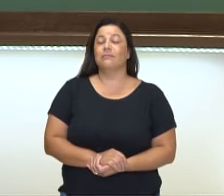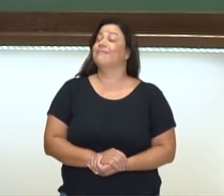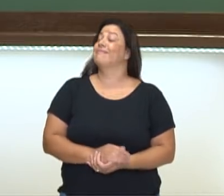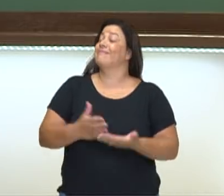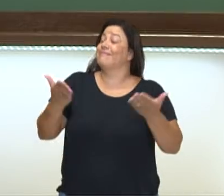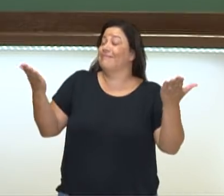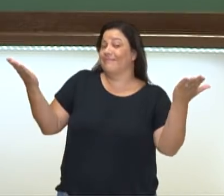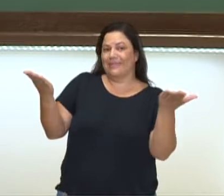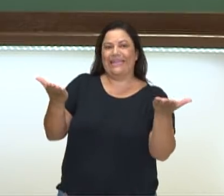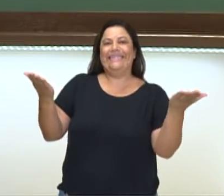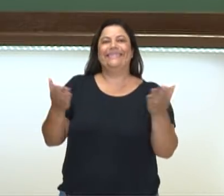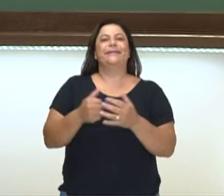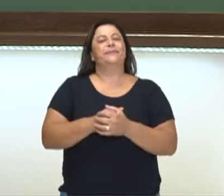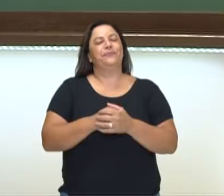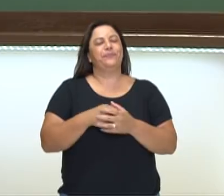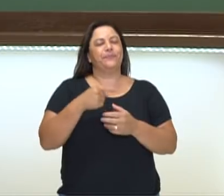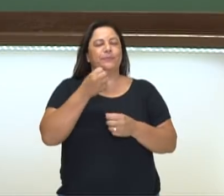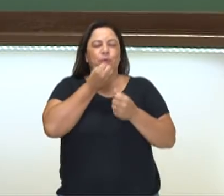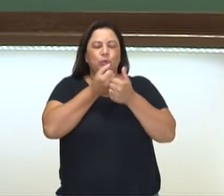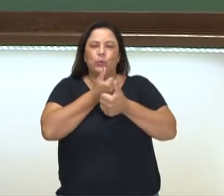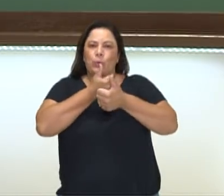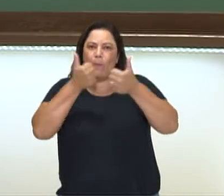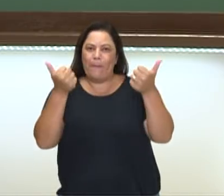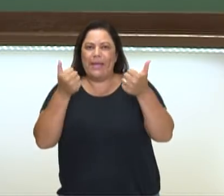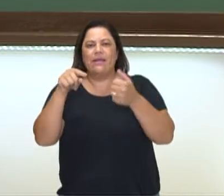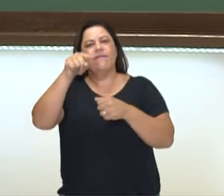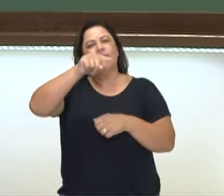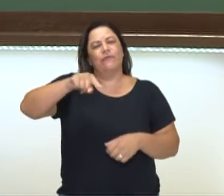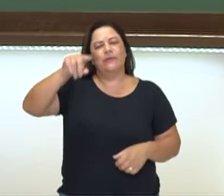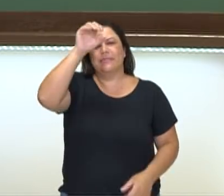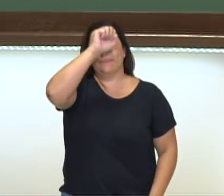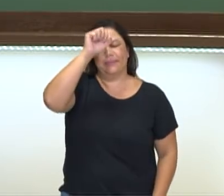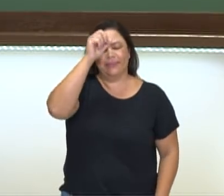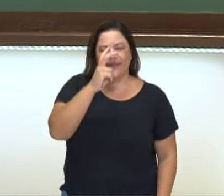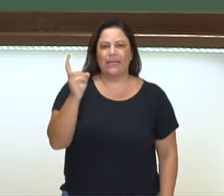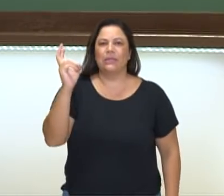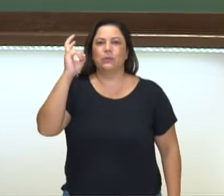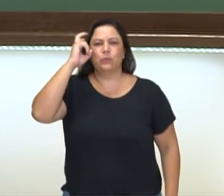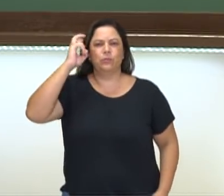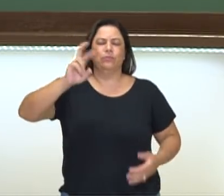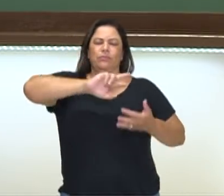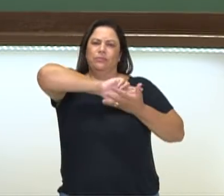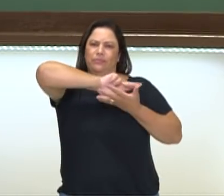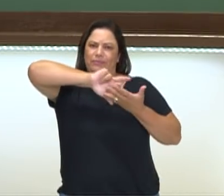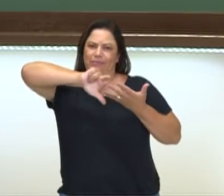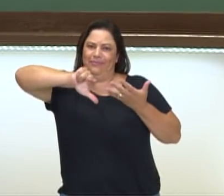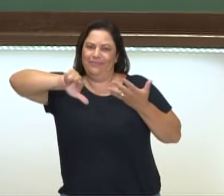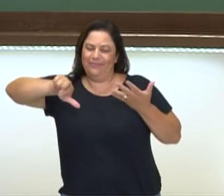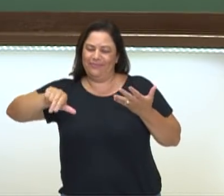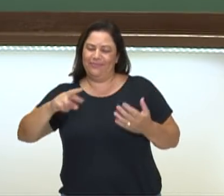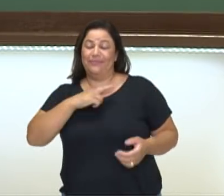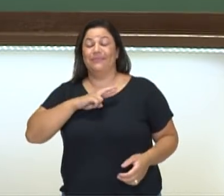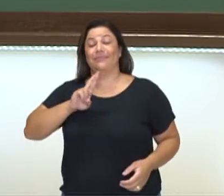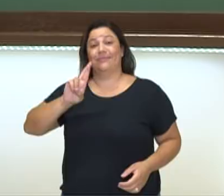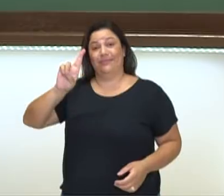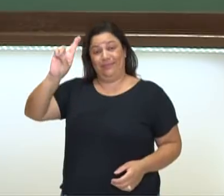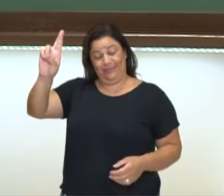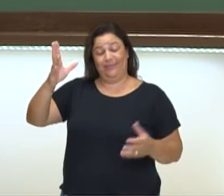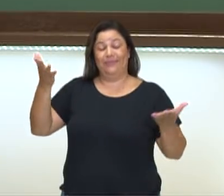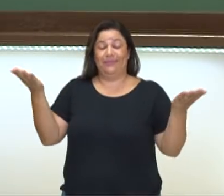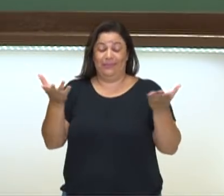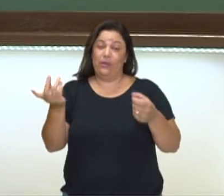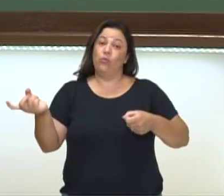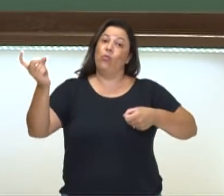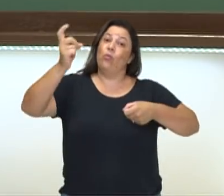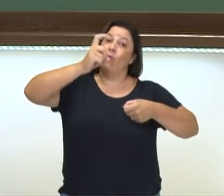Muito bem, aventureiros da cultura, da diversidade cultural e religiosa.